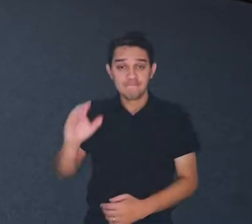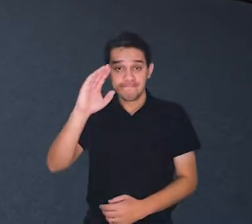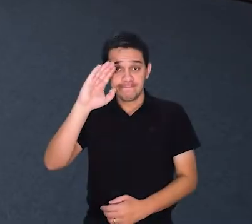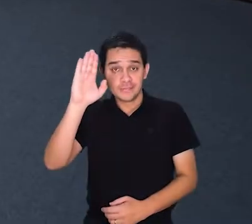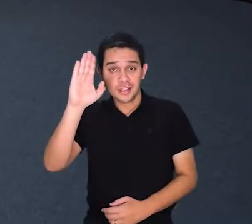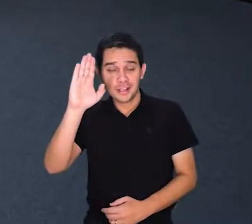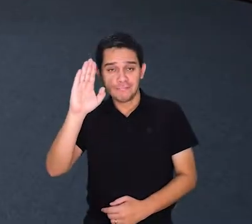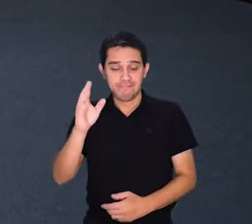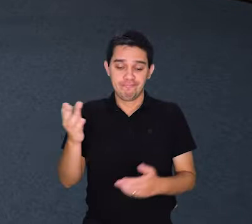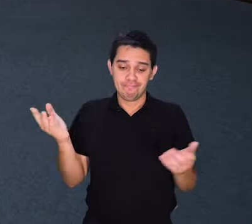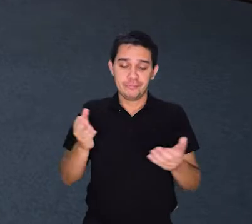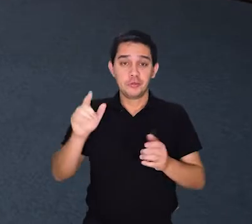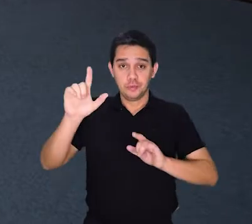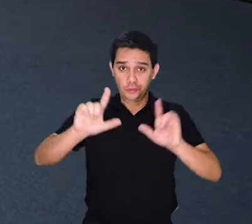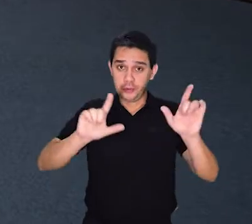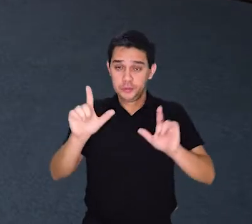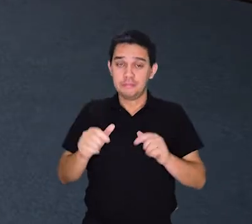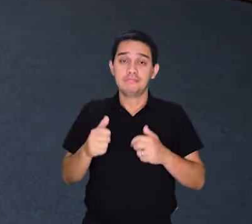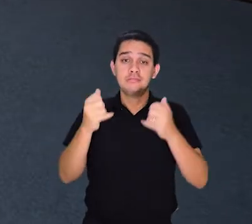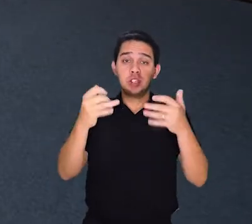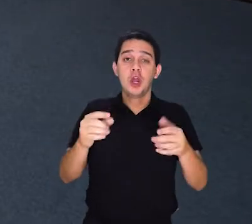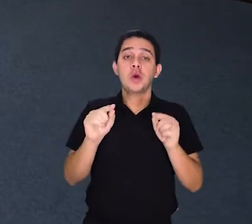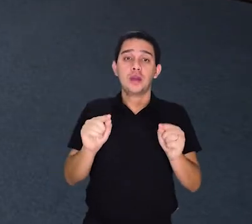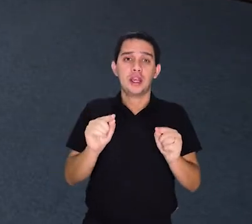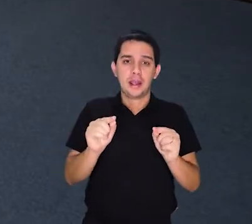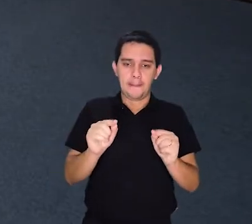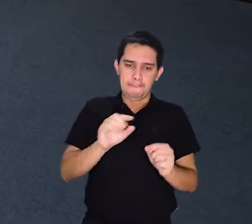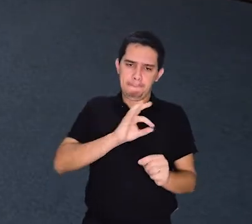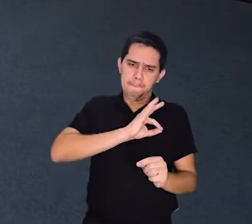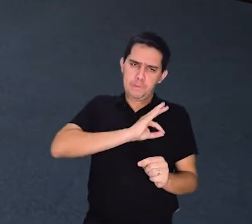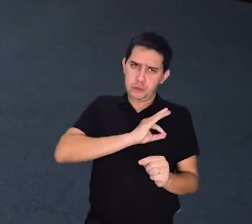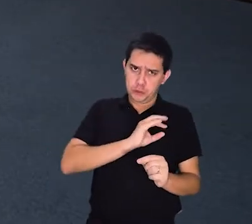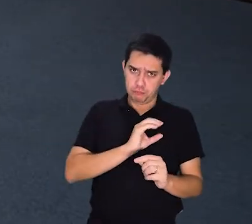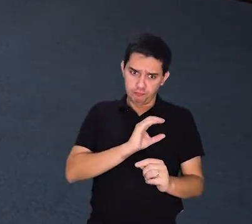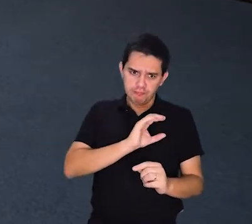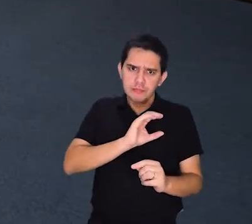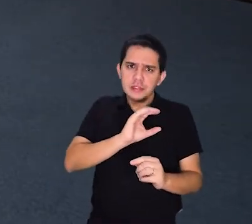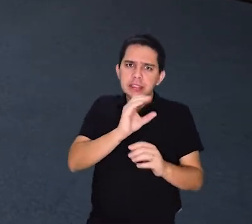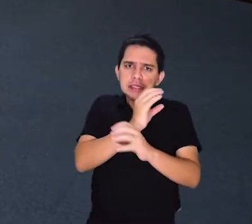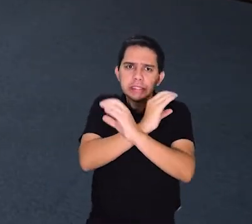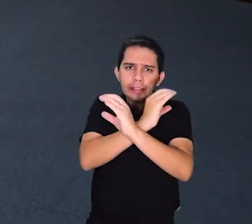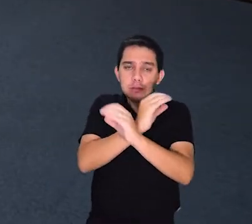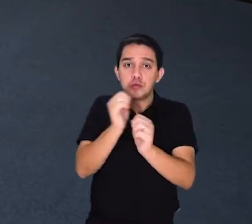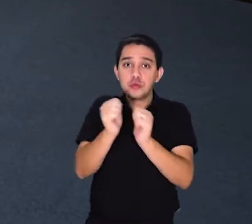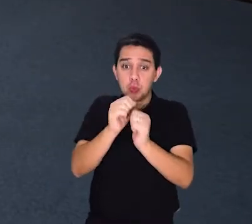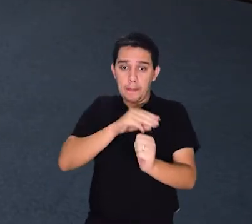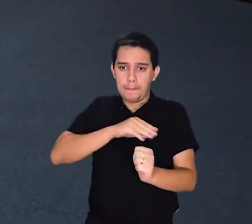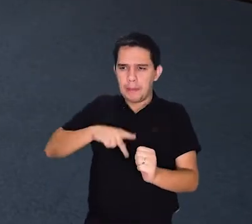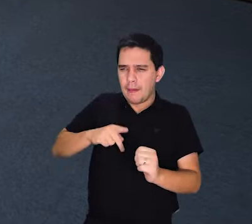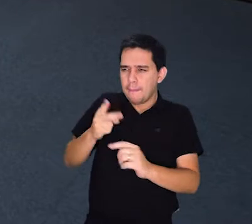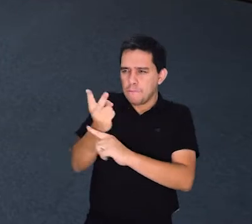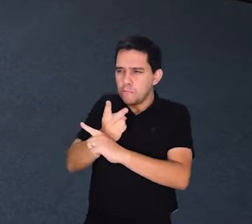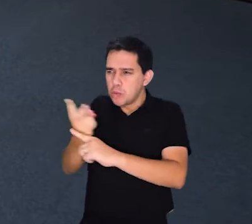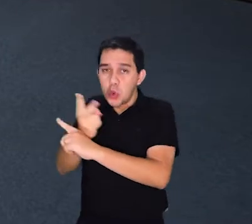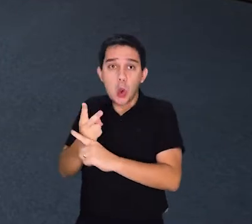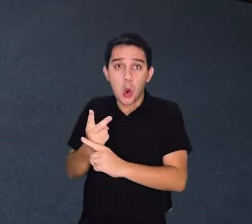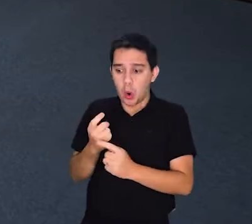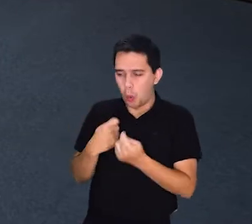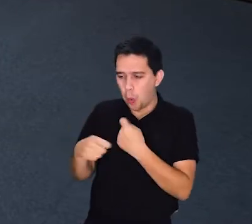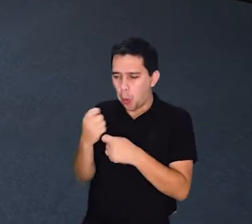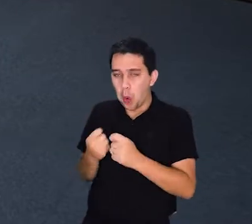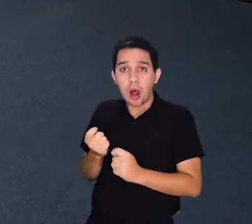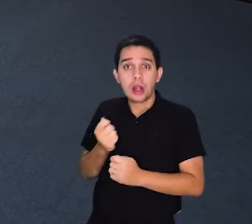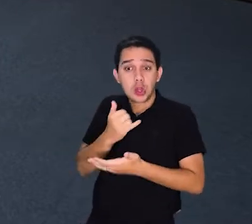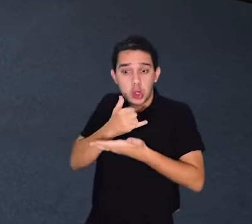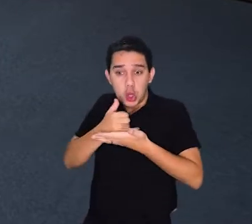Olá, no programa de hoje confira detalhes de uma operação deflagrada pelo MPRJ e pela Polícia Civil contra traficantes que utilizavam